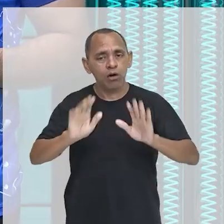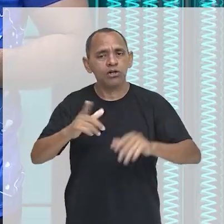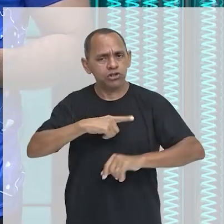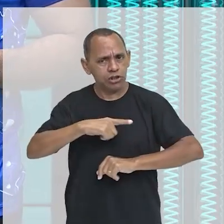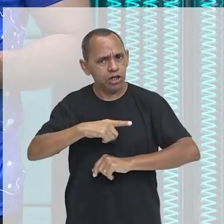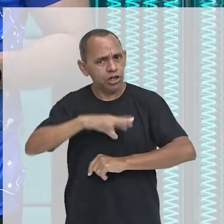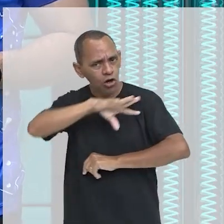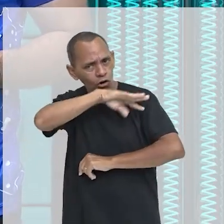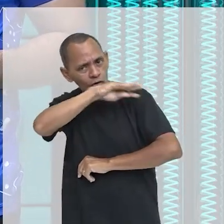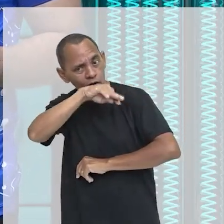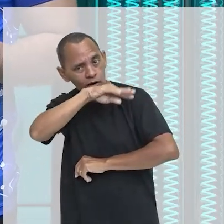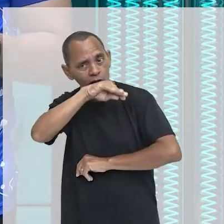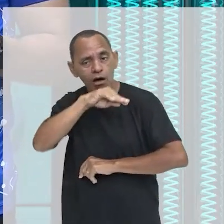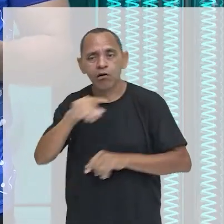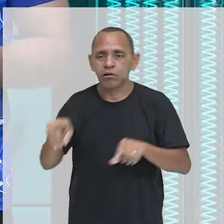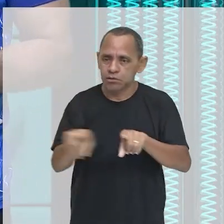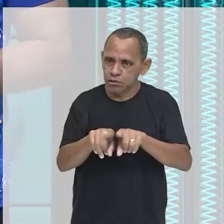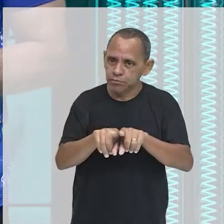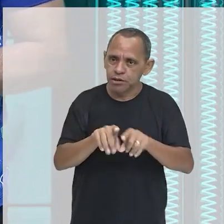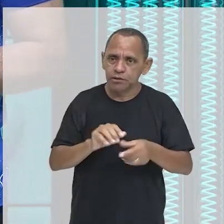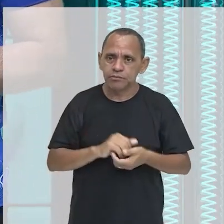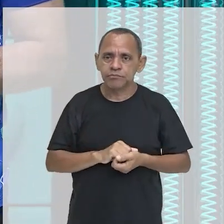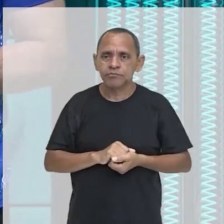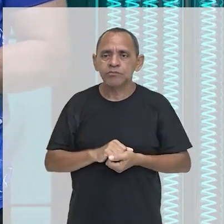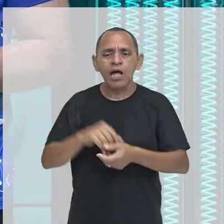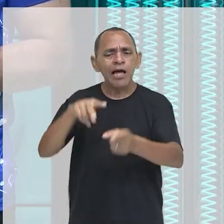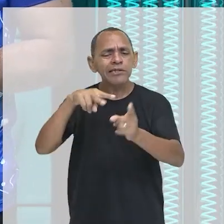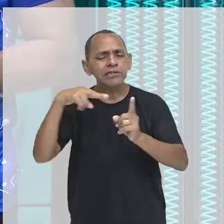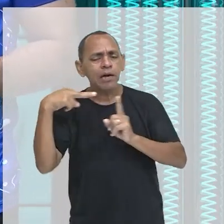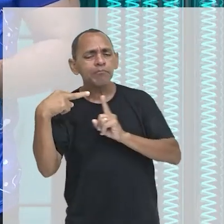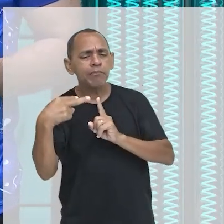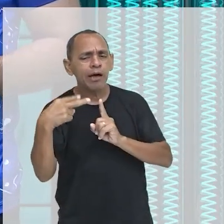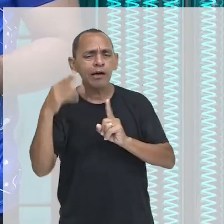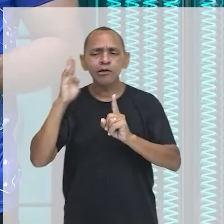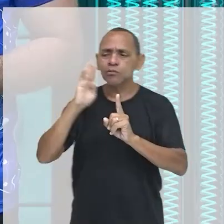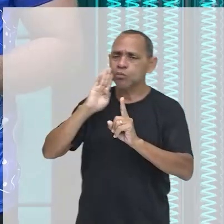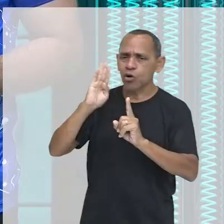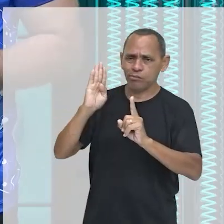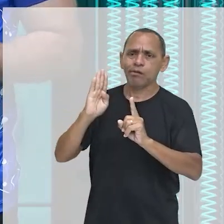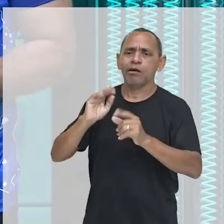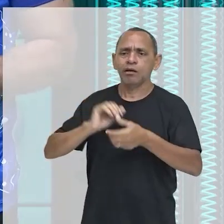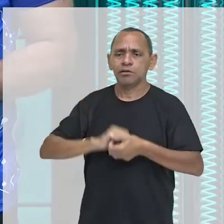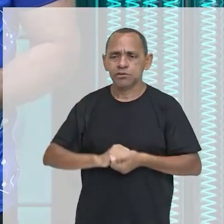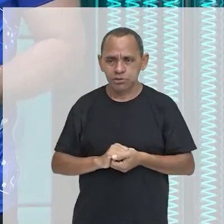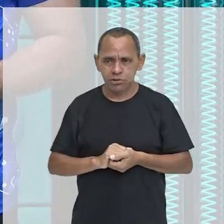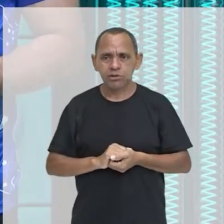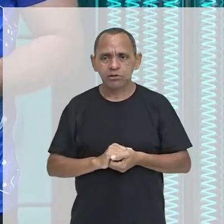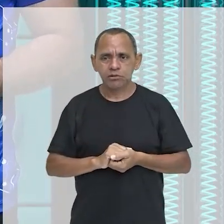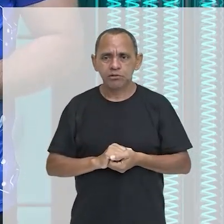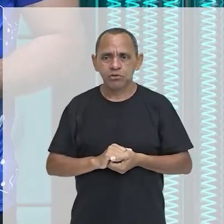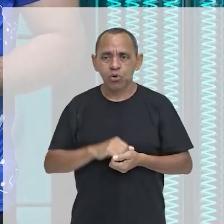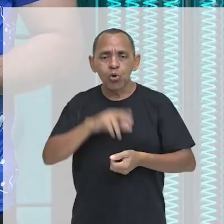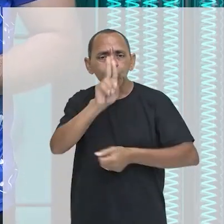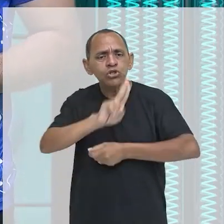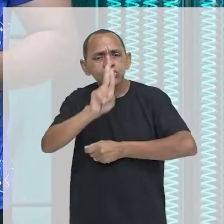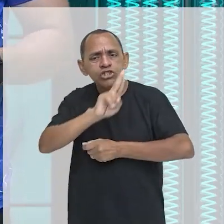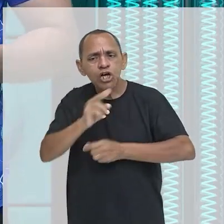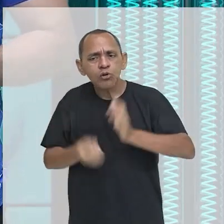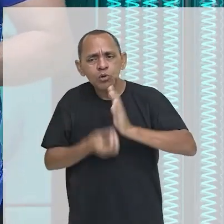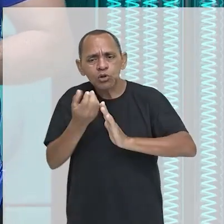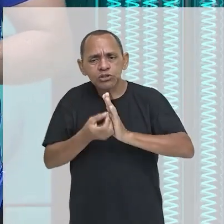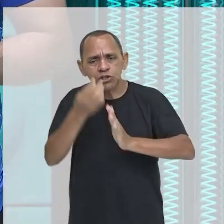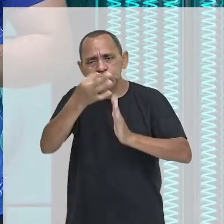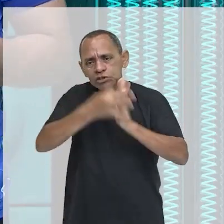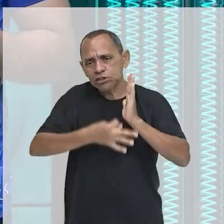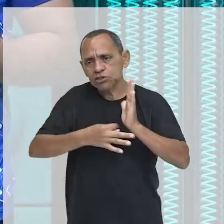tá certo? Esses aspectos, então, nós utilizamos para a produção de texto escrito, certo? Bem, agora nós